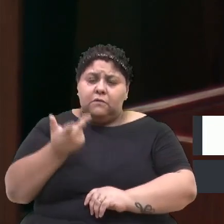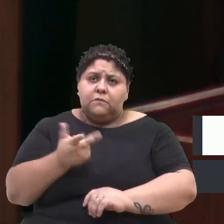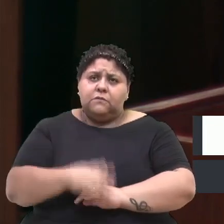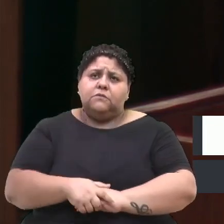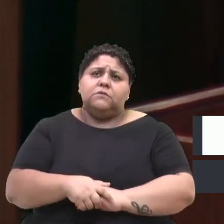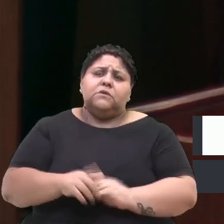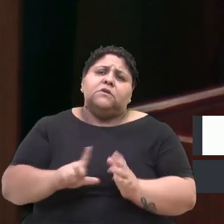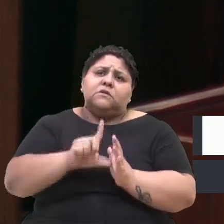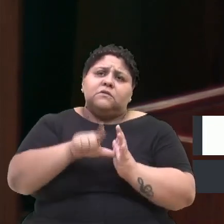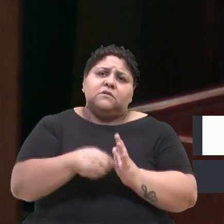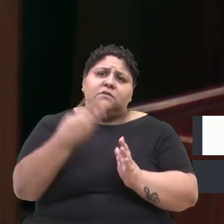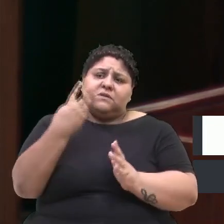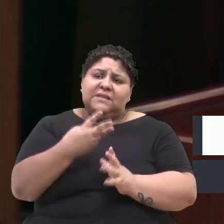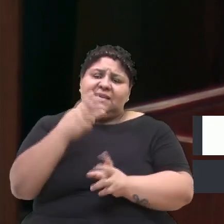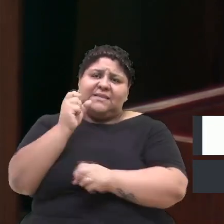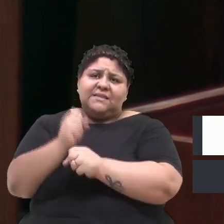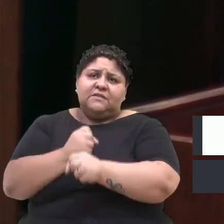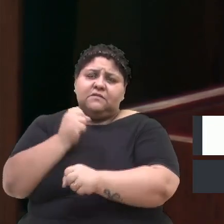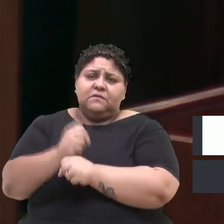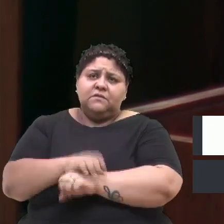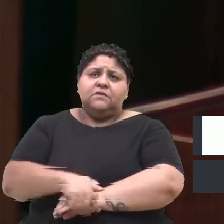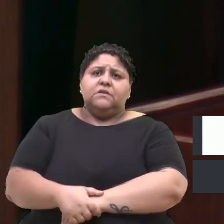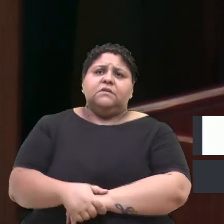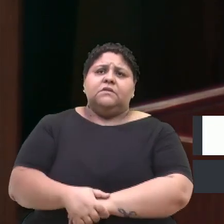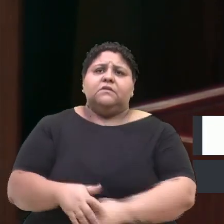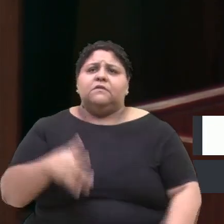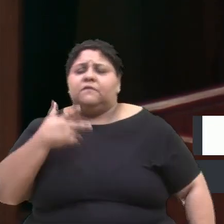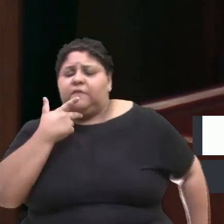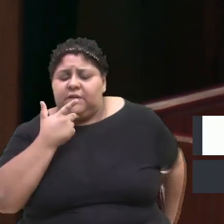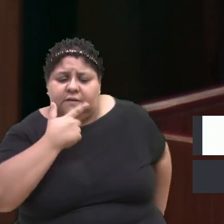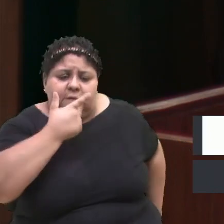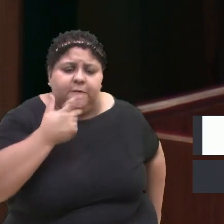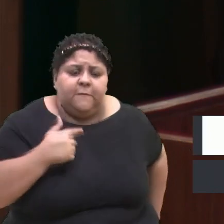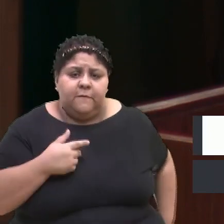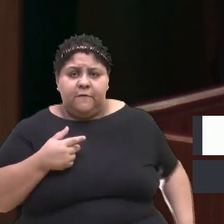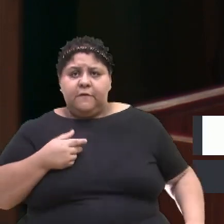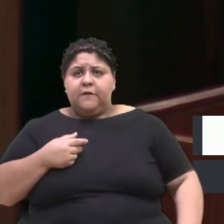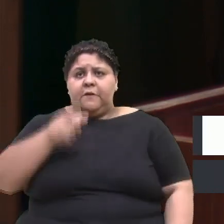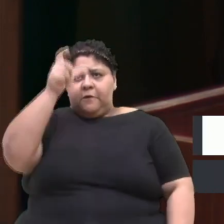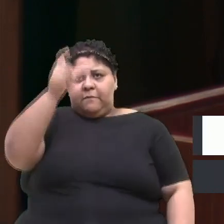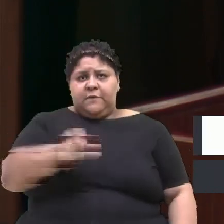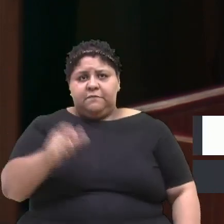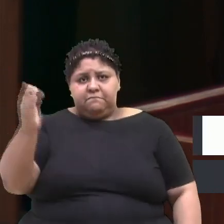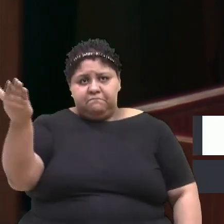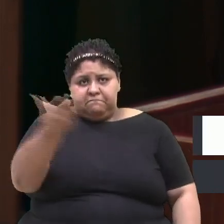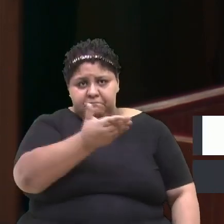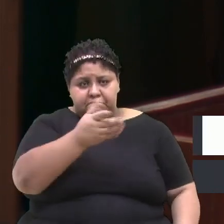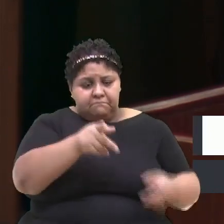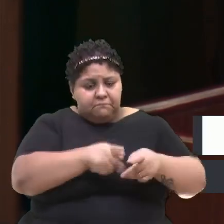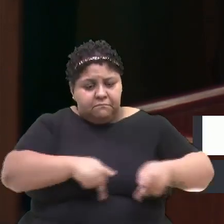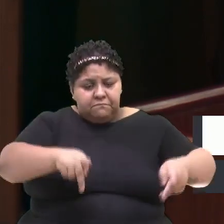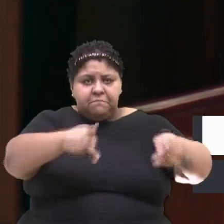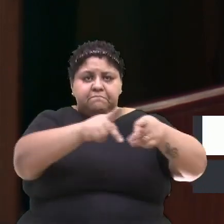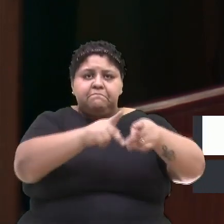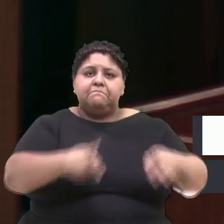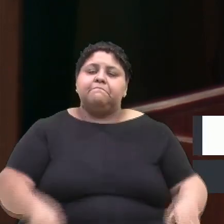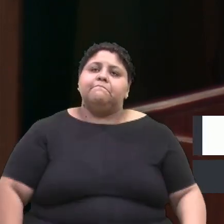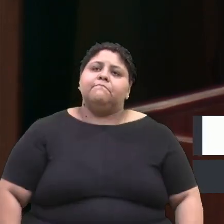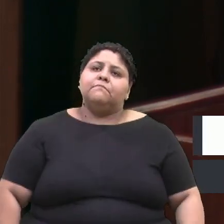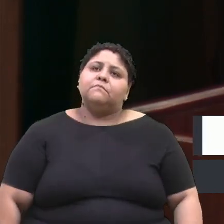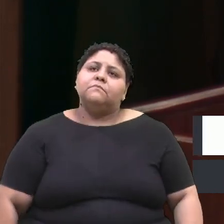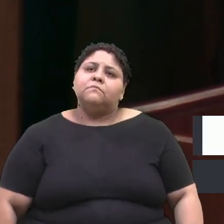depois de 3 anos, dizer para a população, né, que